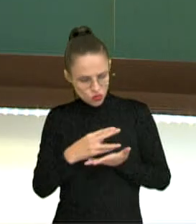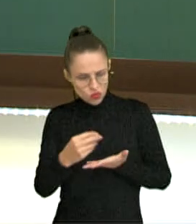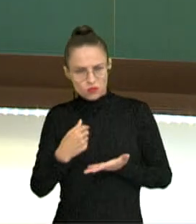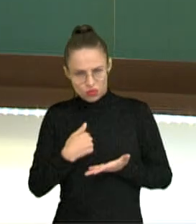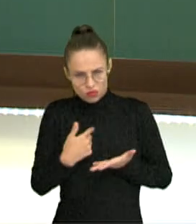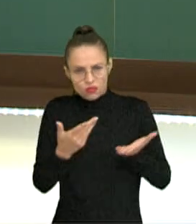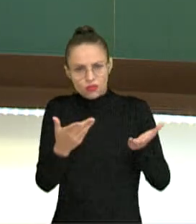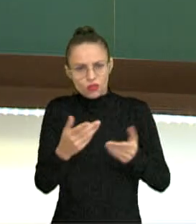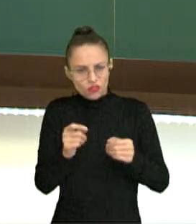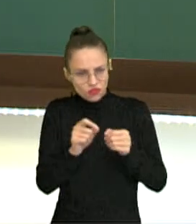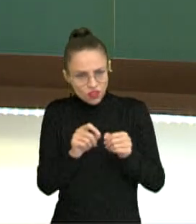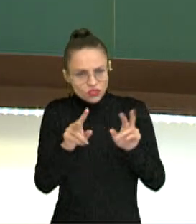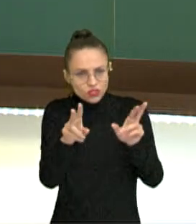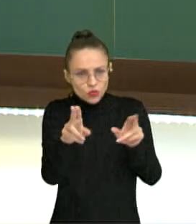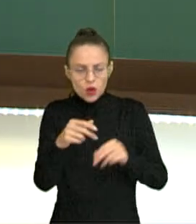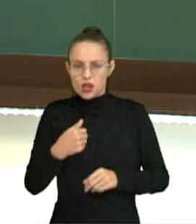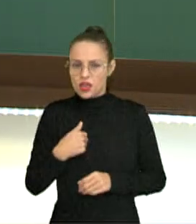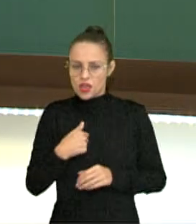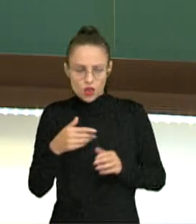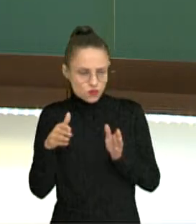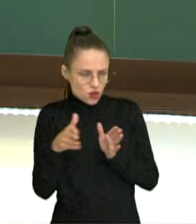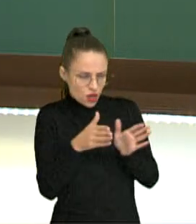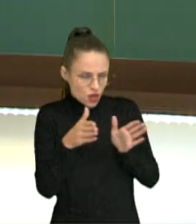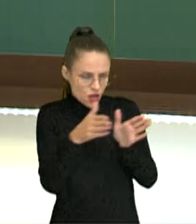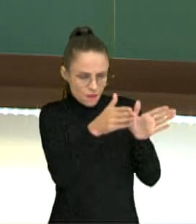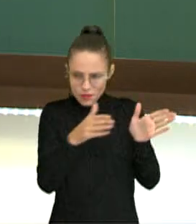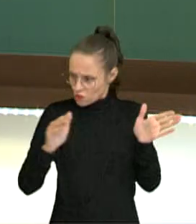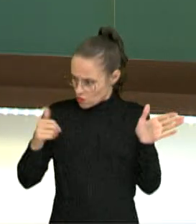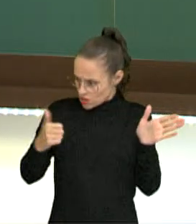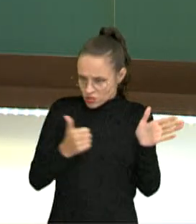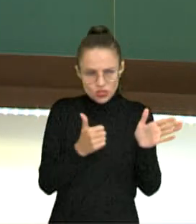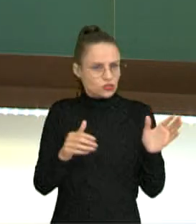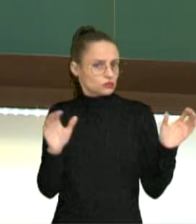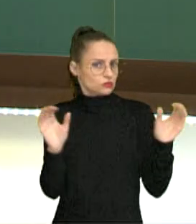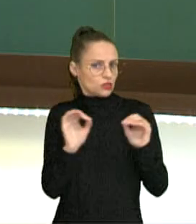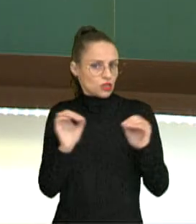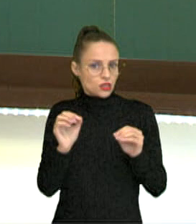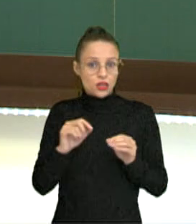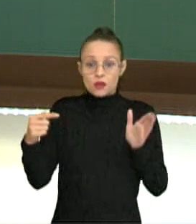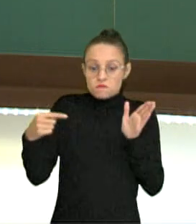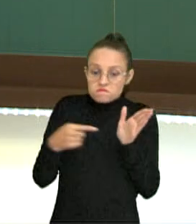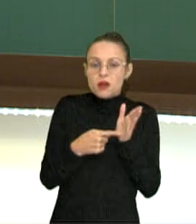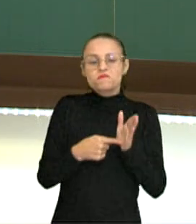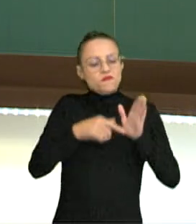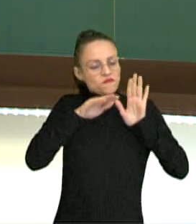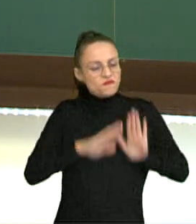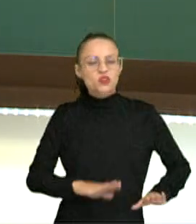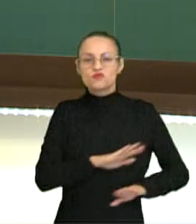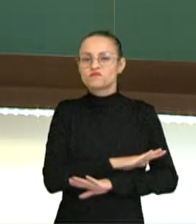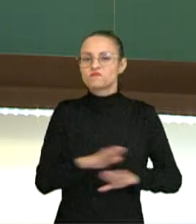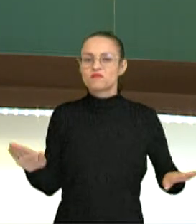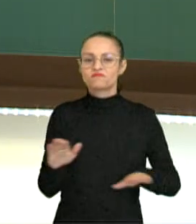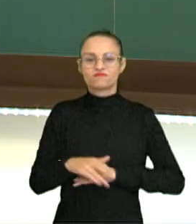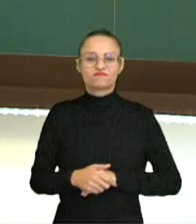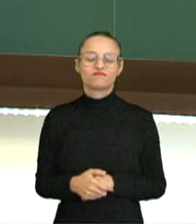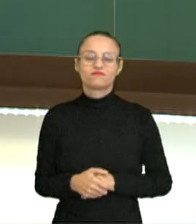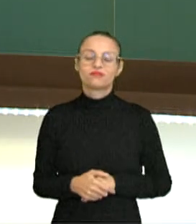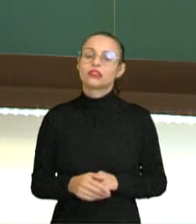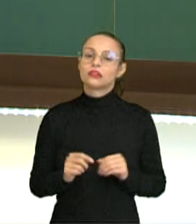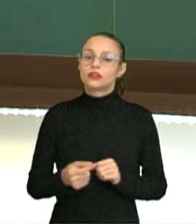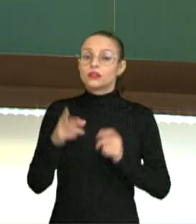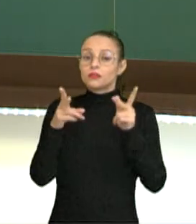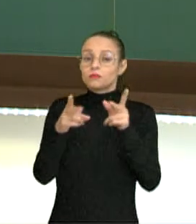eu, que não abro caminho para ninguém, onde me espetam, ficam. Então, se você observar